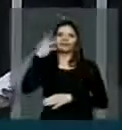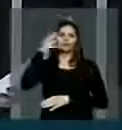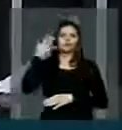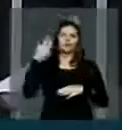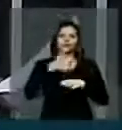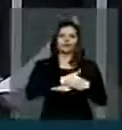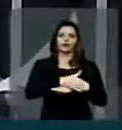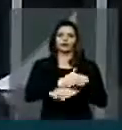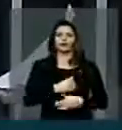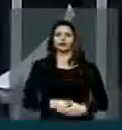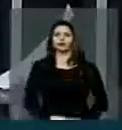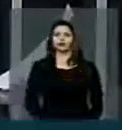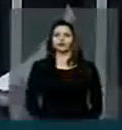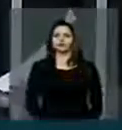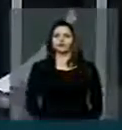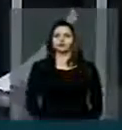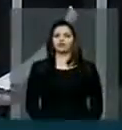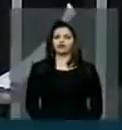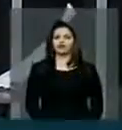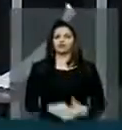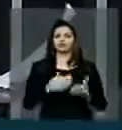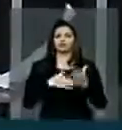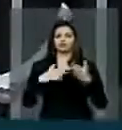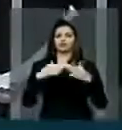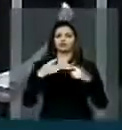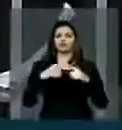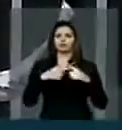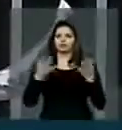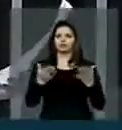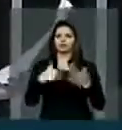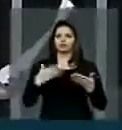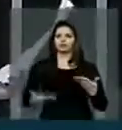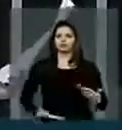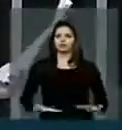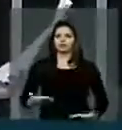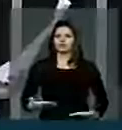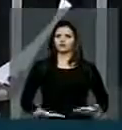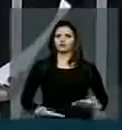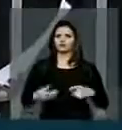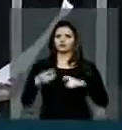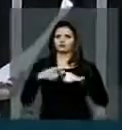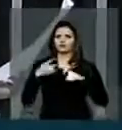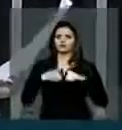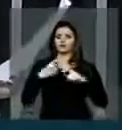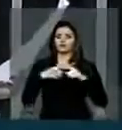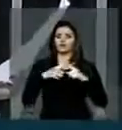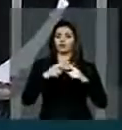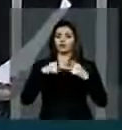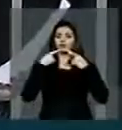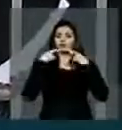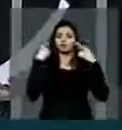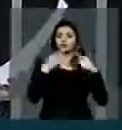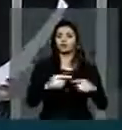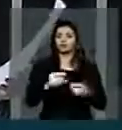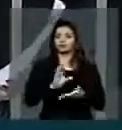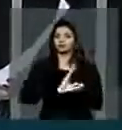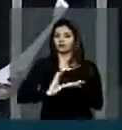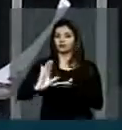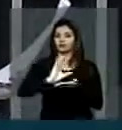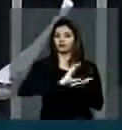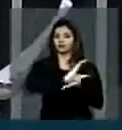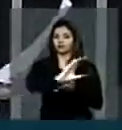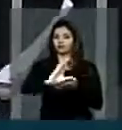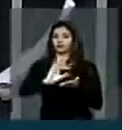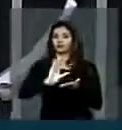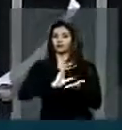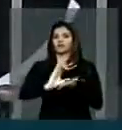manifestações de rua expôs a precariedade dos hospitais e serviços médicos, além de criticar a distribuição de verbas para o setor.